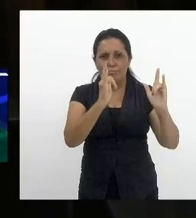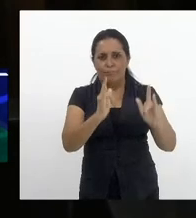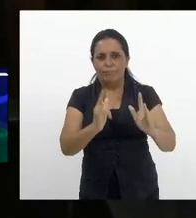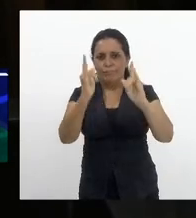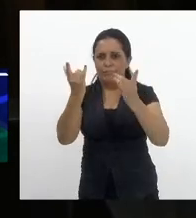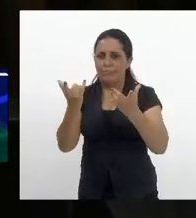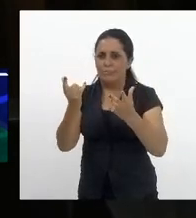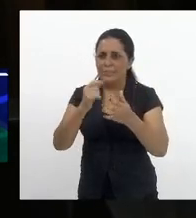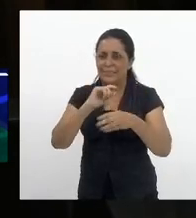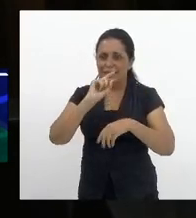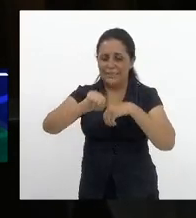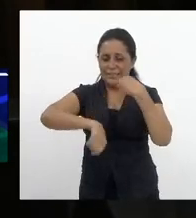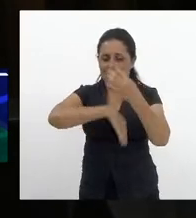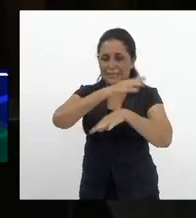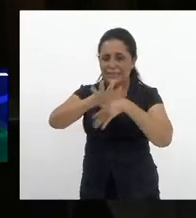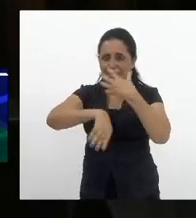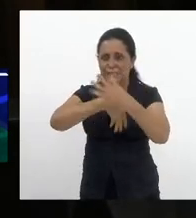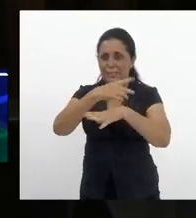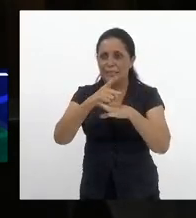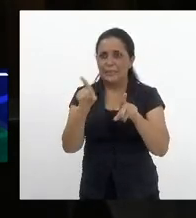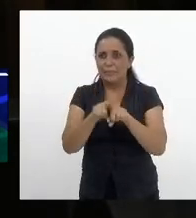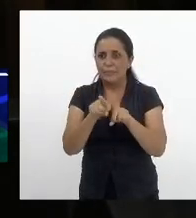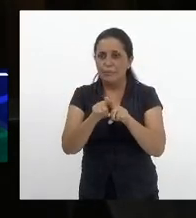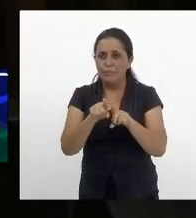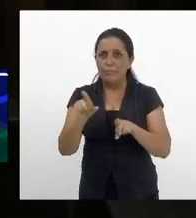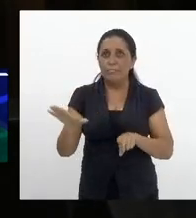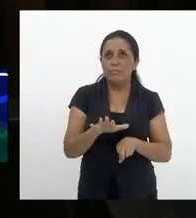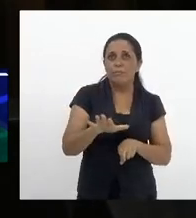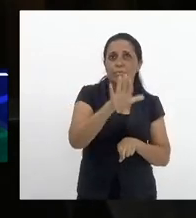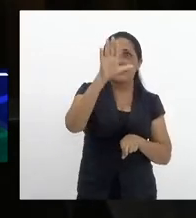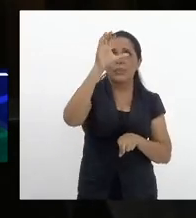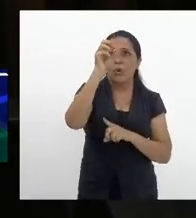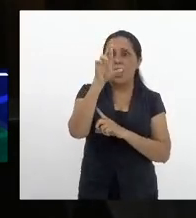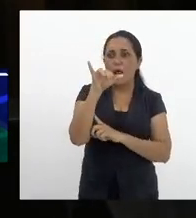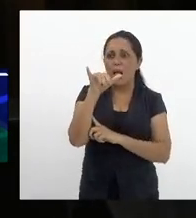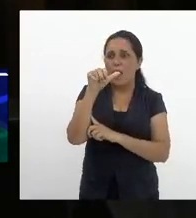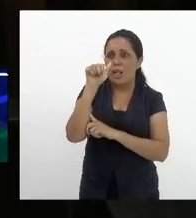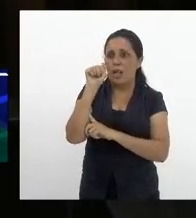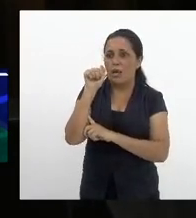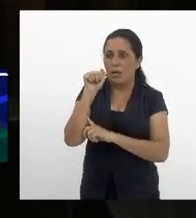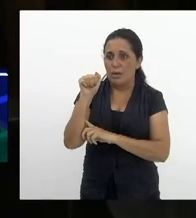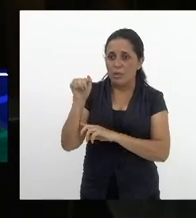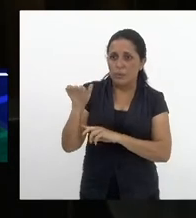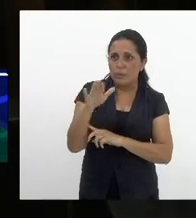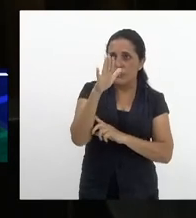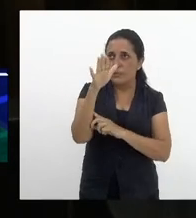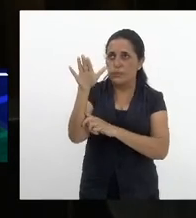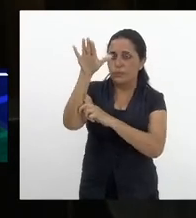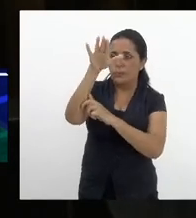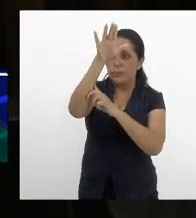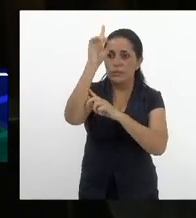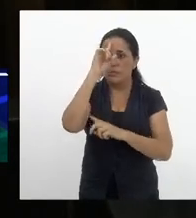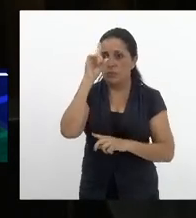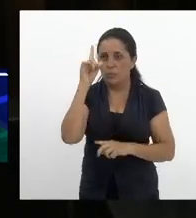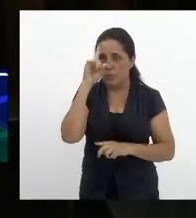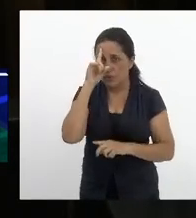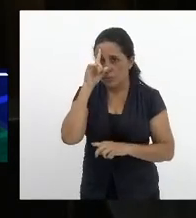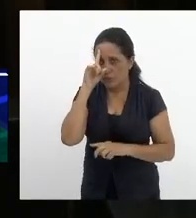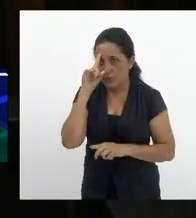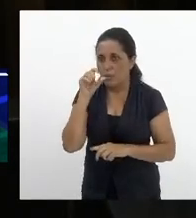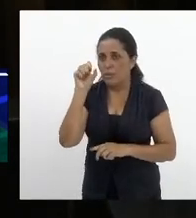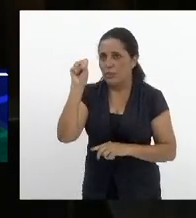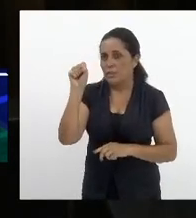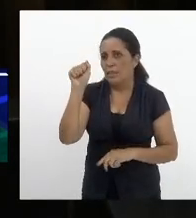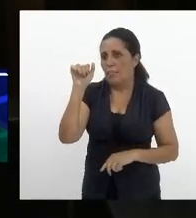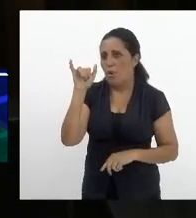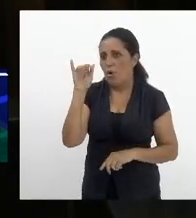dou exemplo, da favela da Coreia, que sobe, ela cresce diariamente para quem sobe pela Saboia